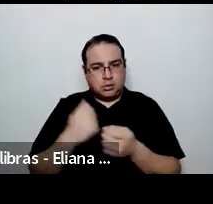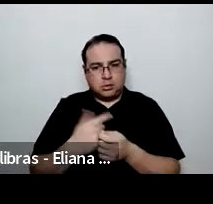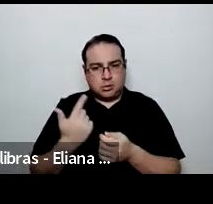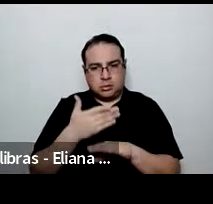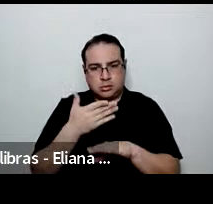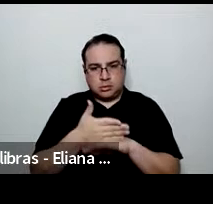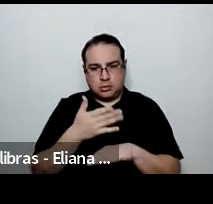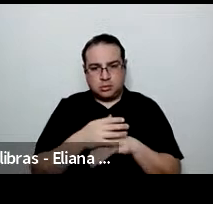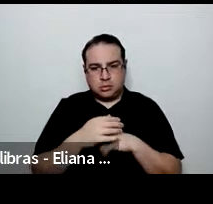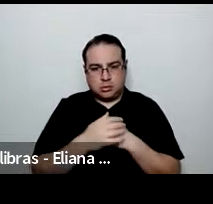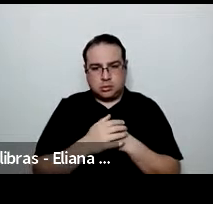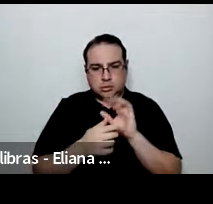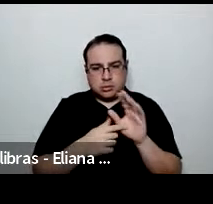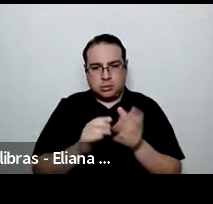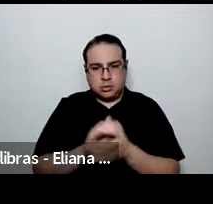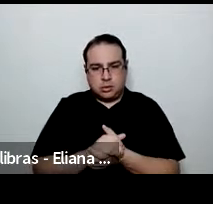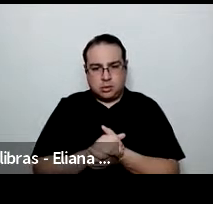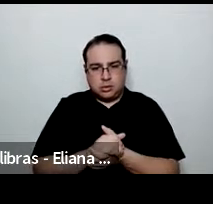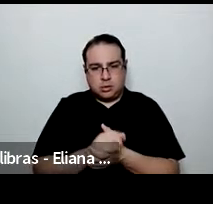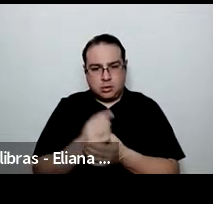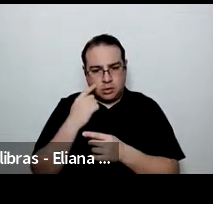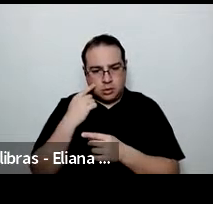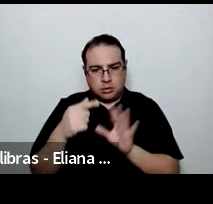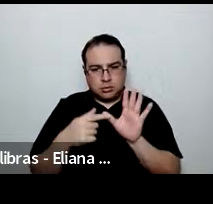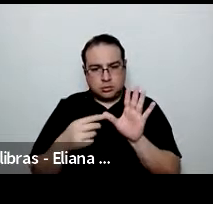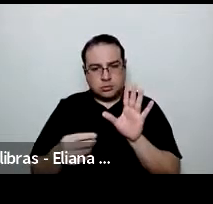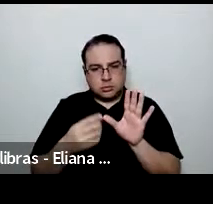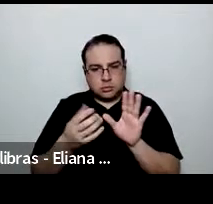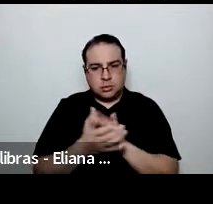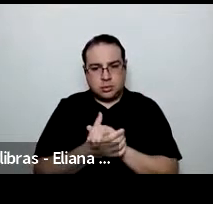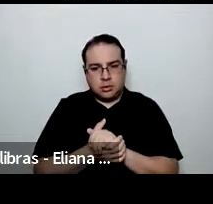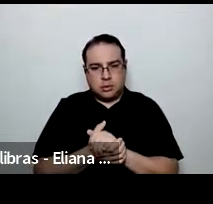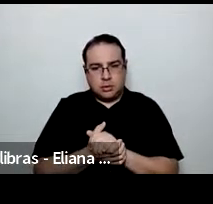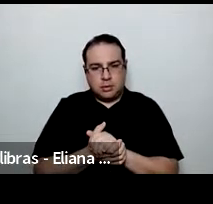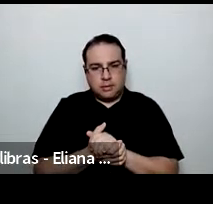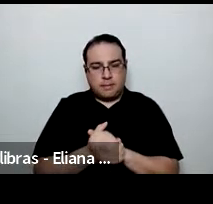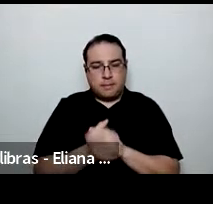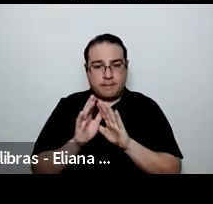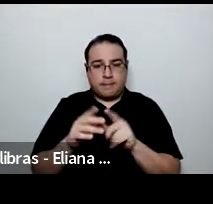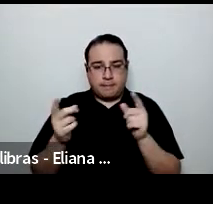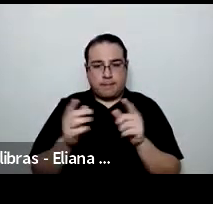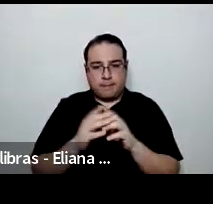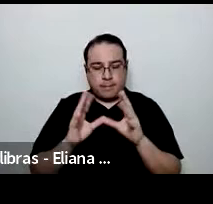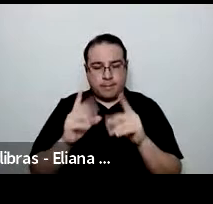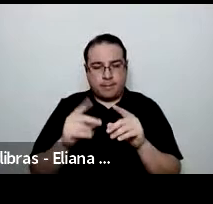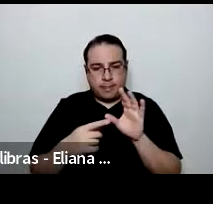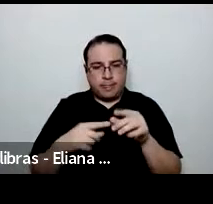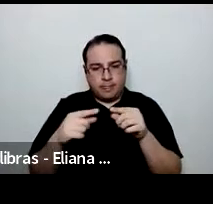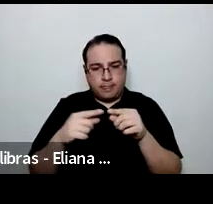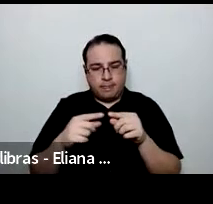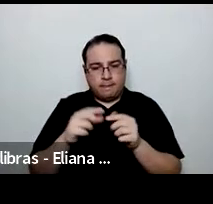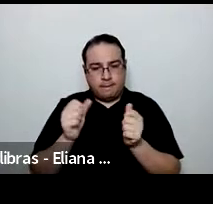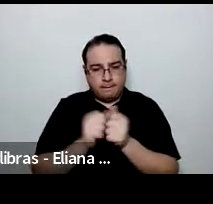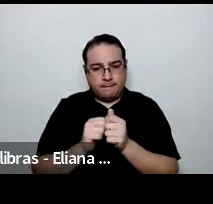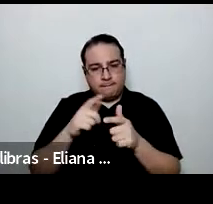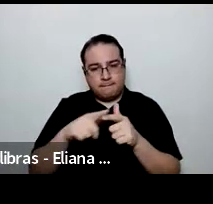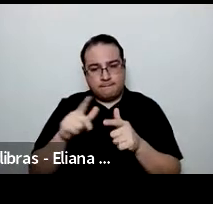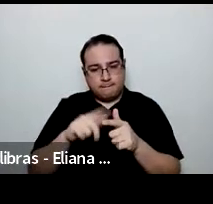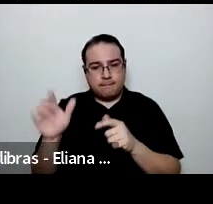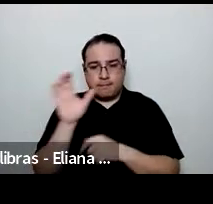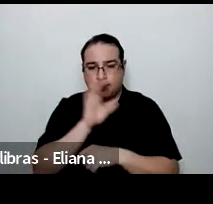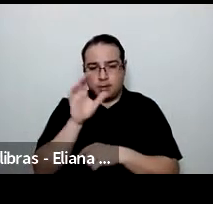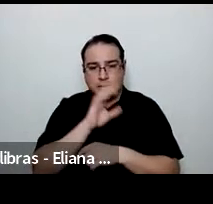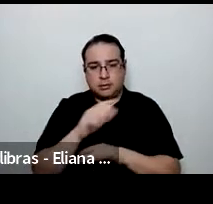acesso a essa informação durante esse interregno e Todavia o prejuízo trazido a intempestividade